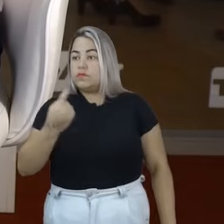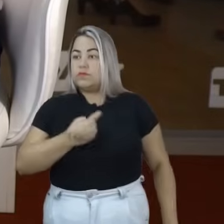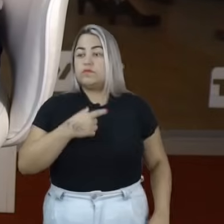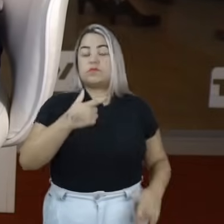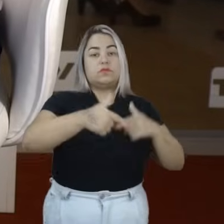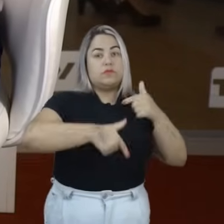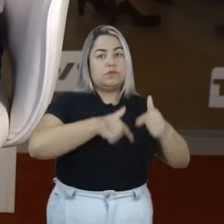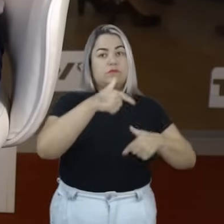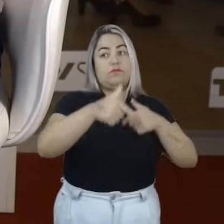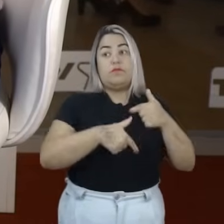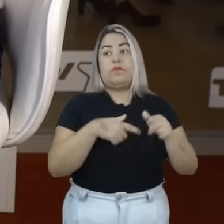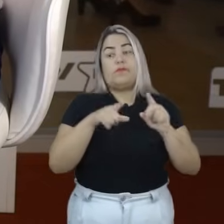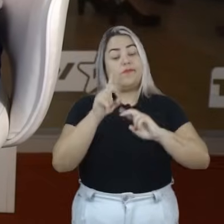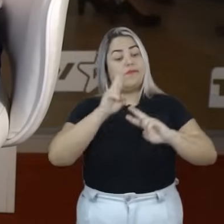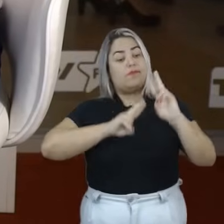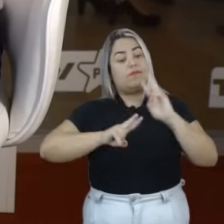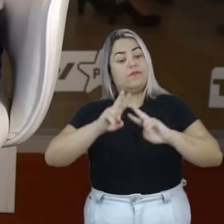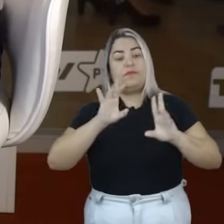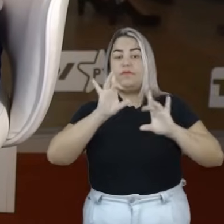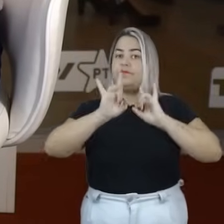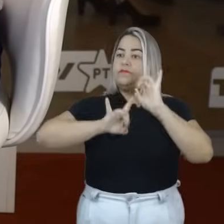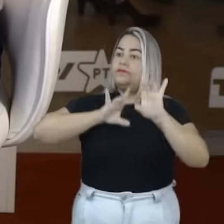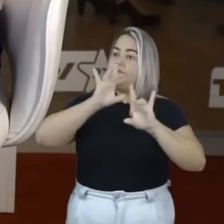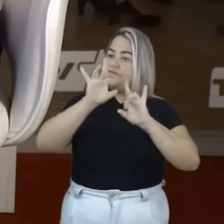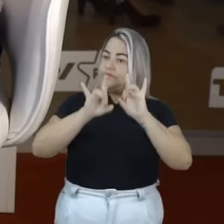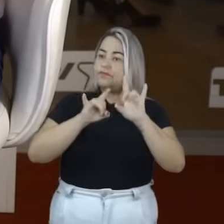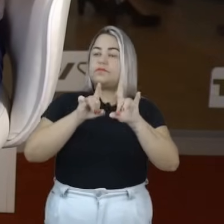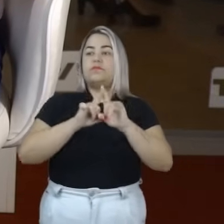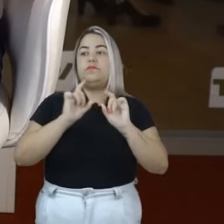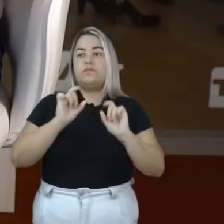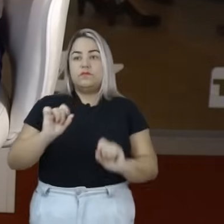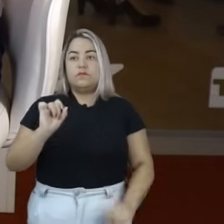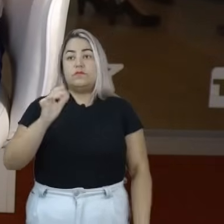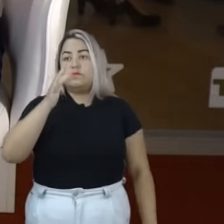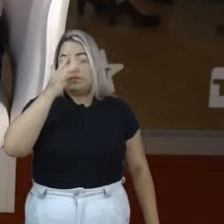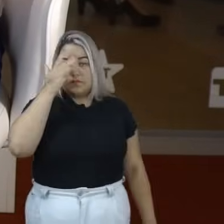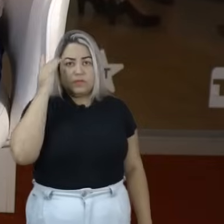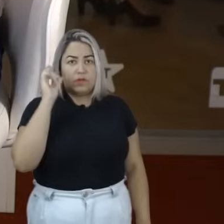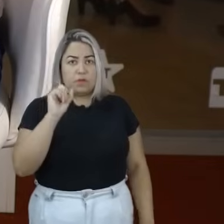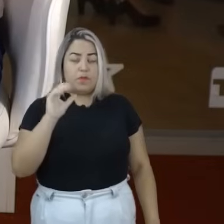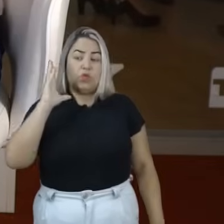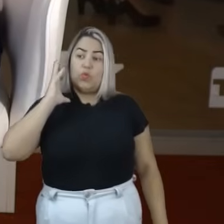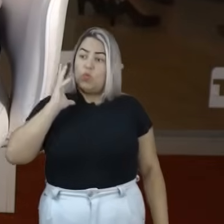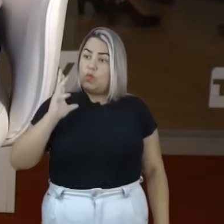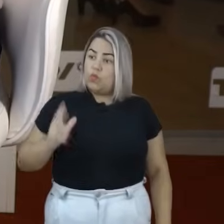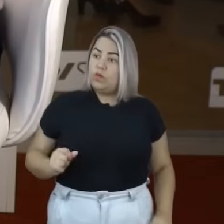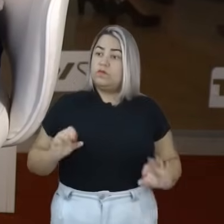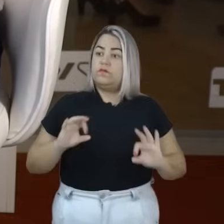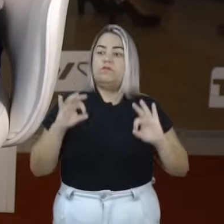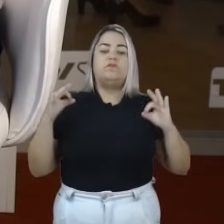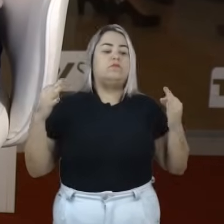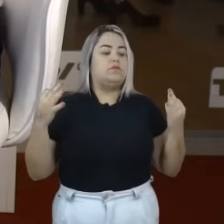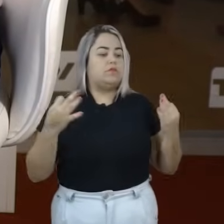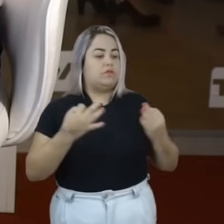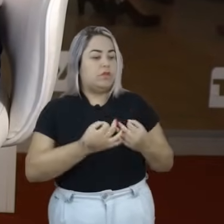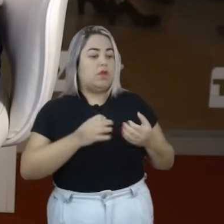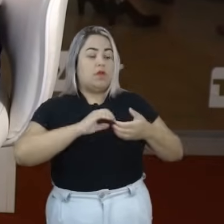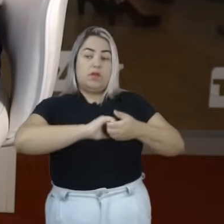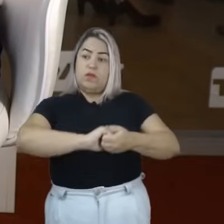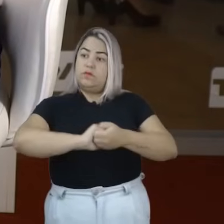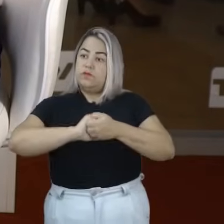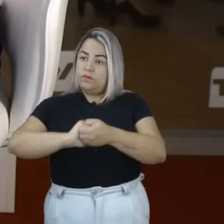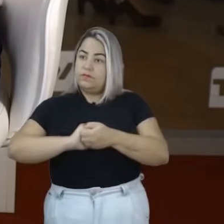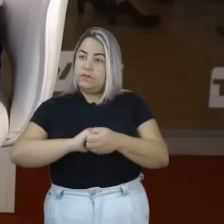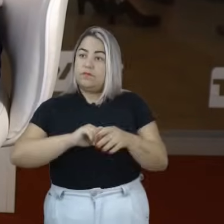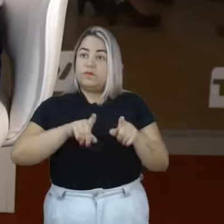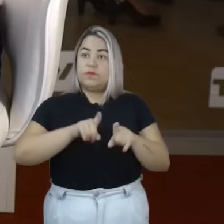trabalhando um olhar especial para quem está no cadastro único, para quem está no Bolsa Família e com isso dar as mãos para também